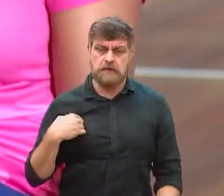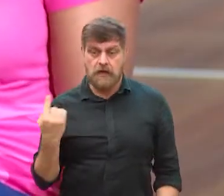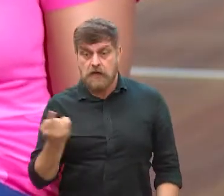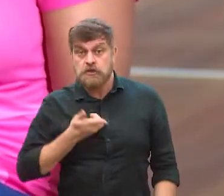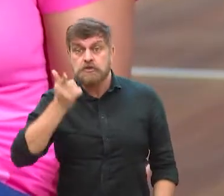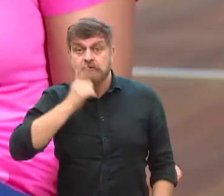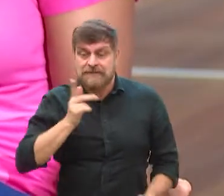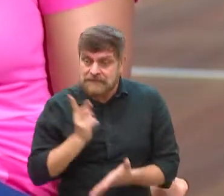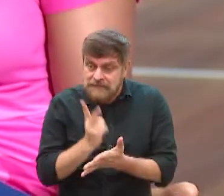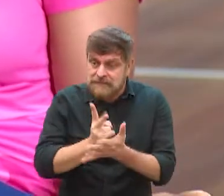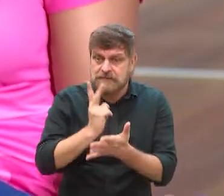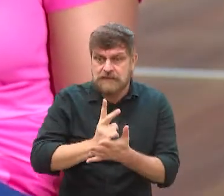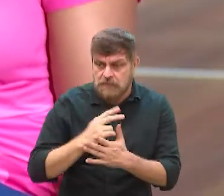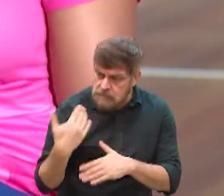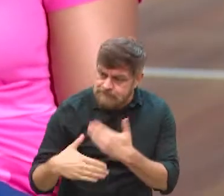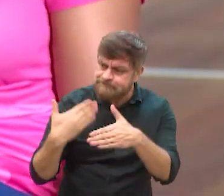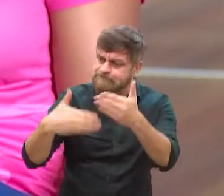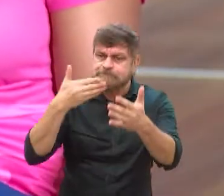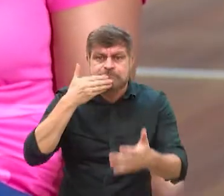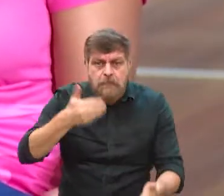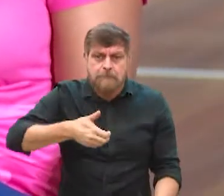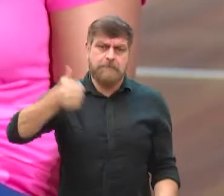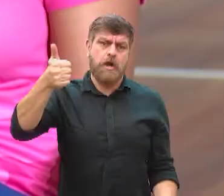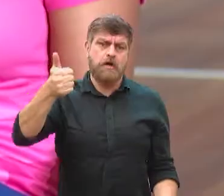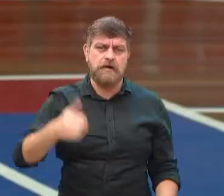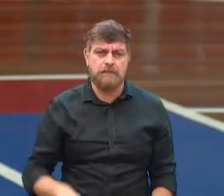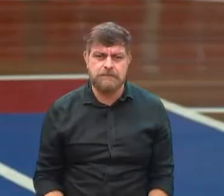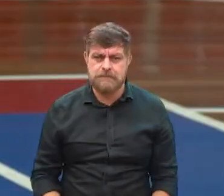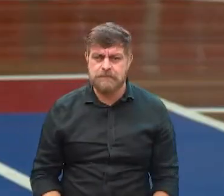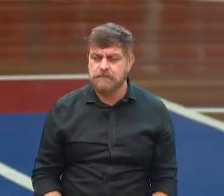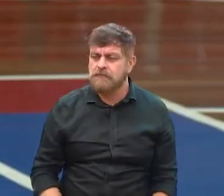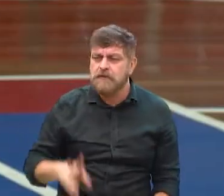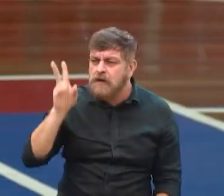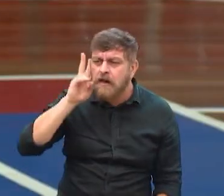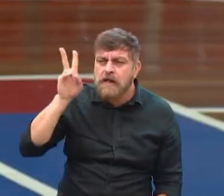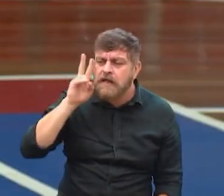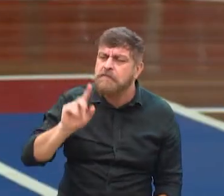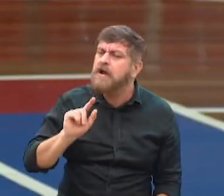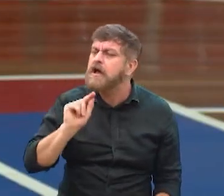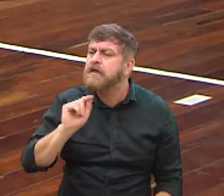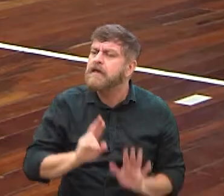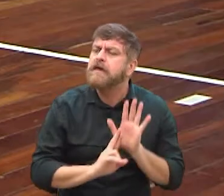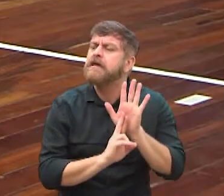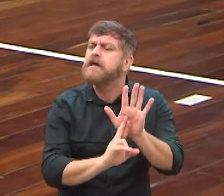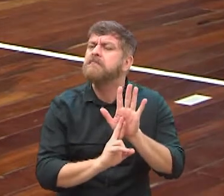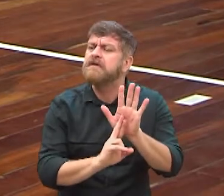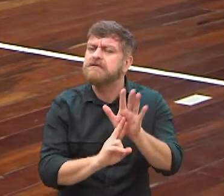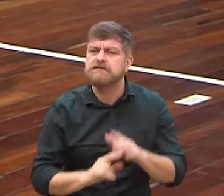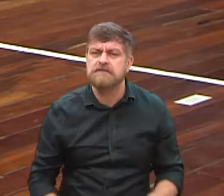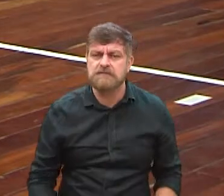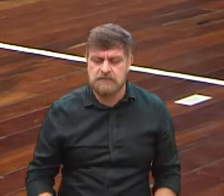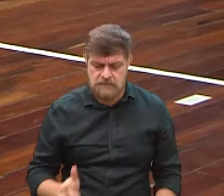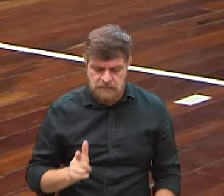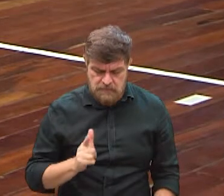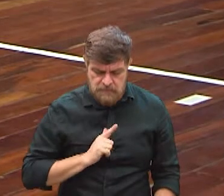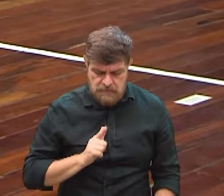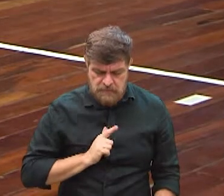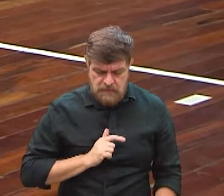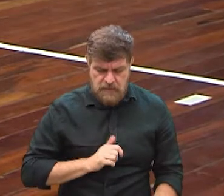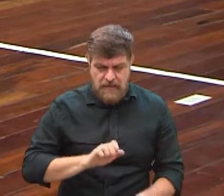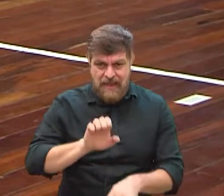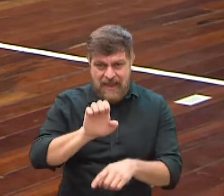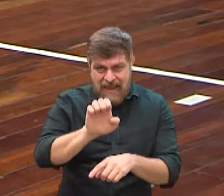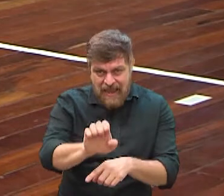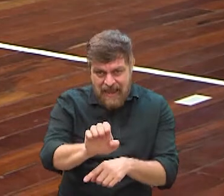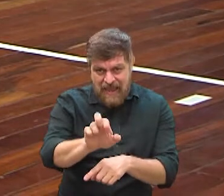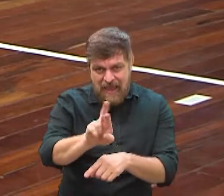gente, para poder sempre melhorar, que a gente sempre está pensando no melhor. Você lembra o nome de alguma dessas atletas que estão eu sei que tem a Érica,